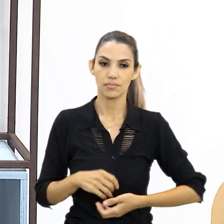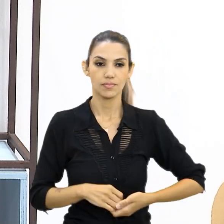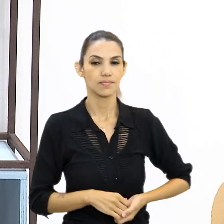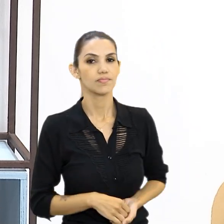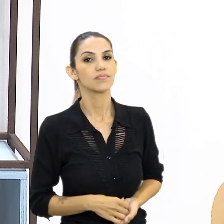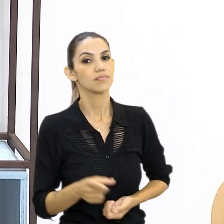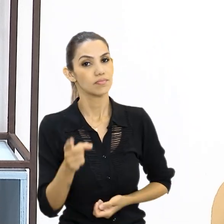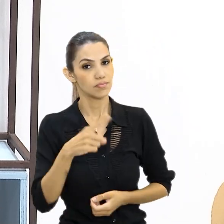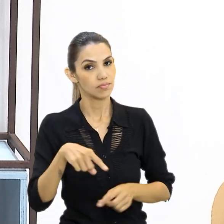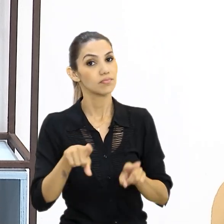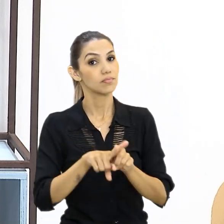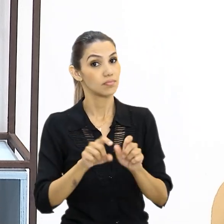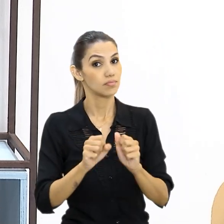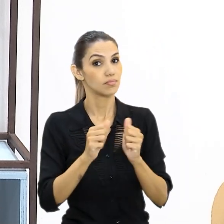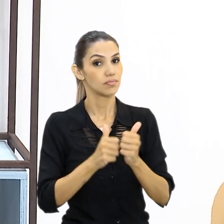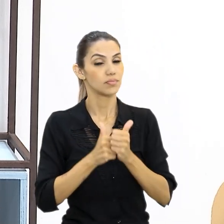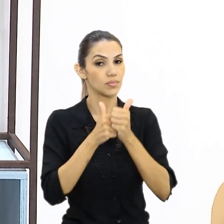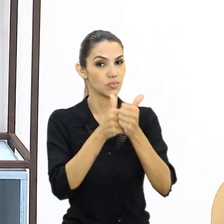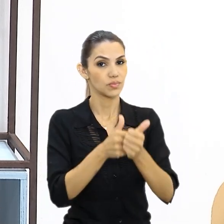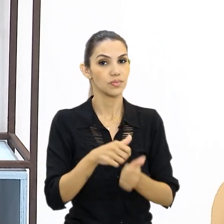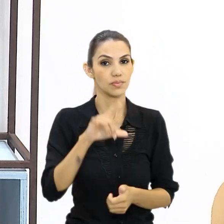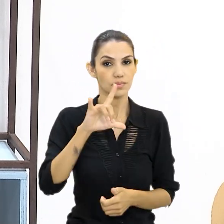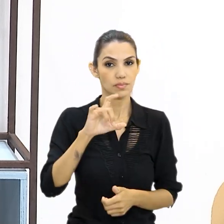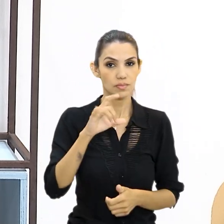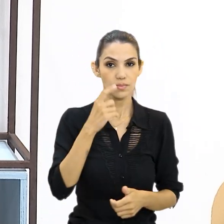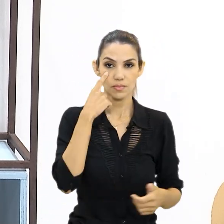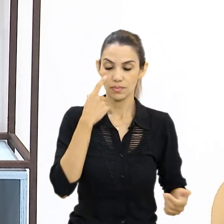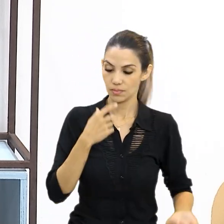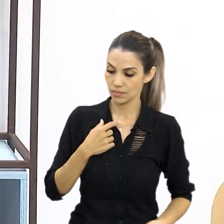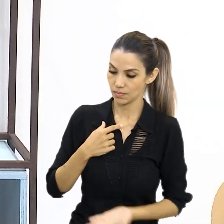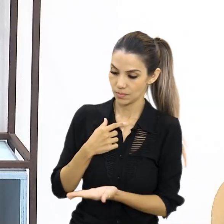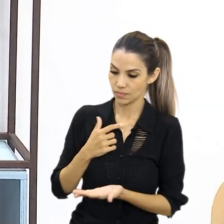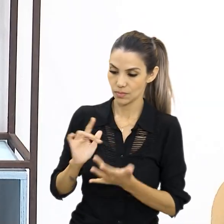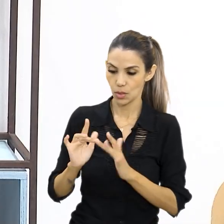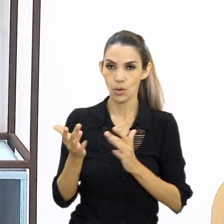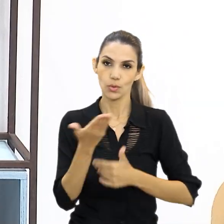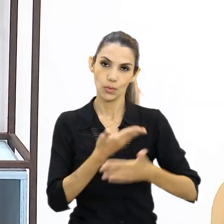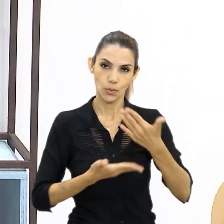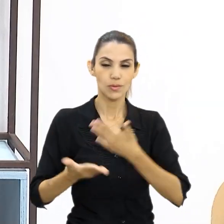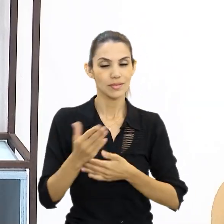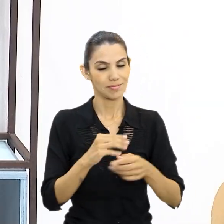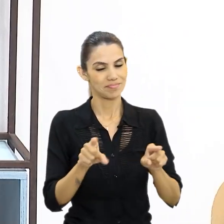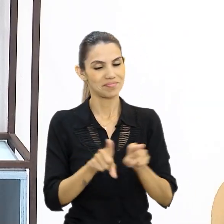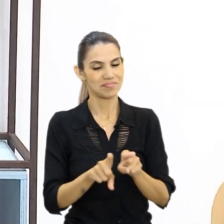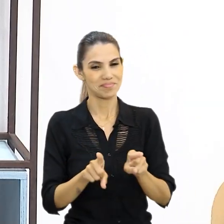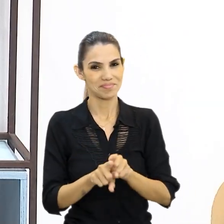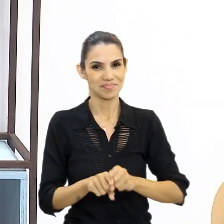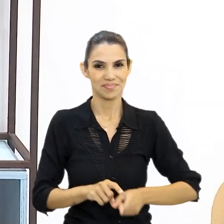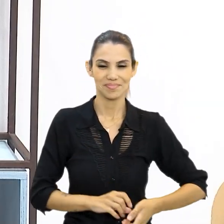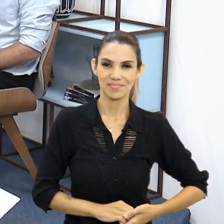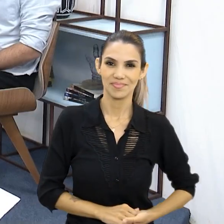62991811406. Você pode seguir a gente pelo Instagram, @TVUFG, e interagir com a gente por lá também.